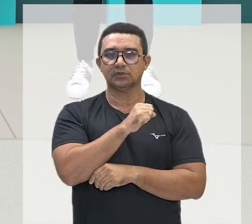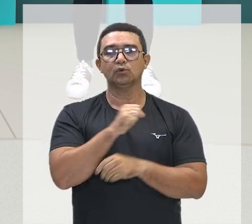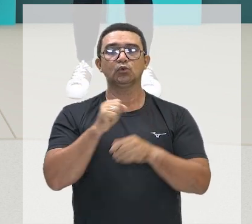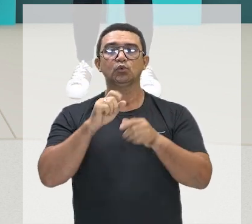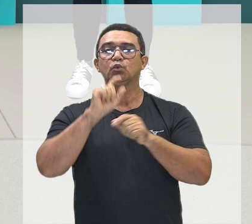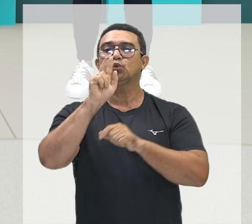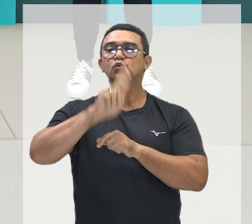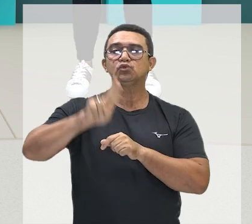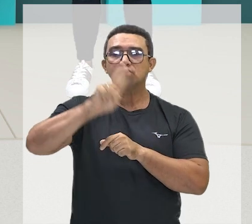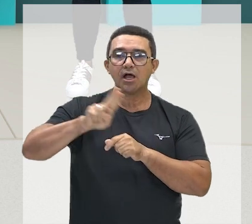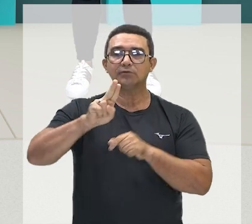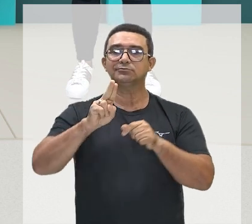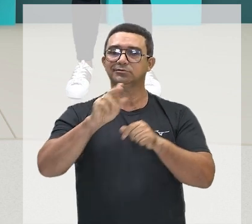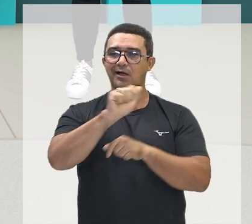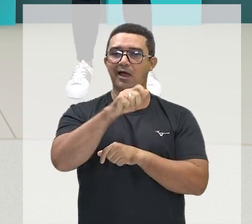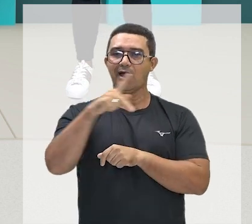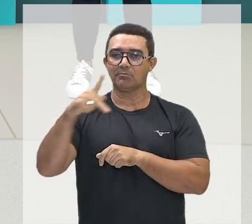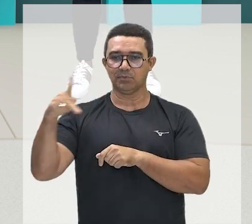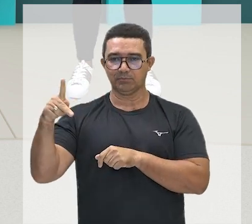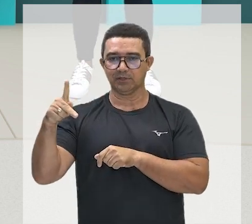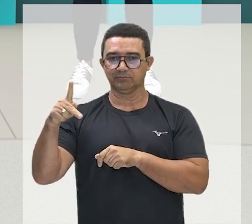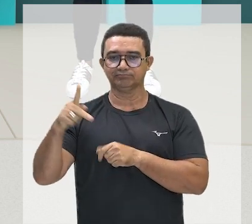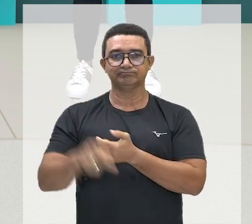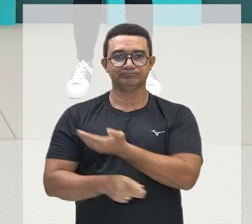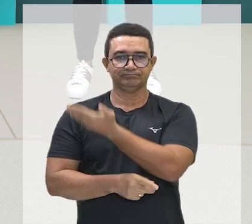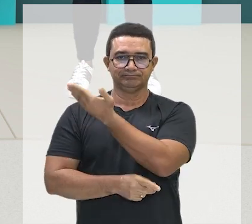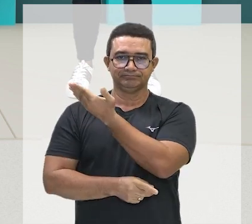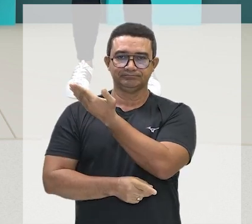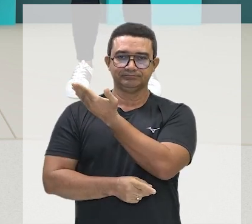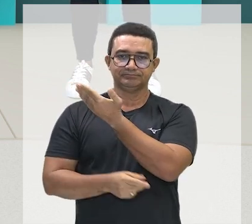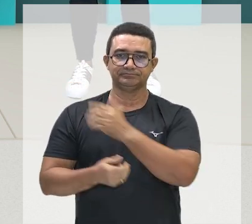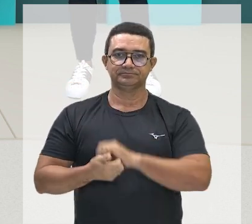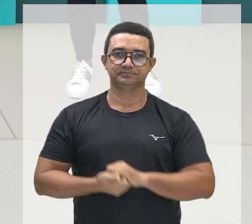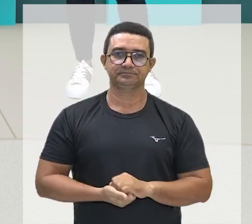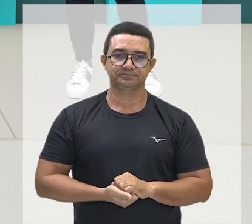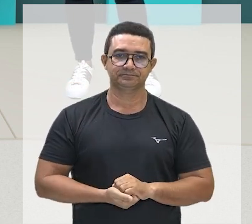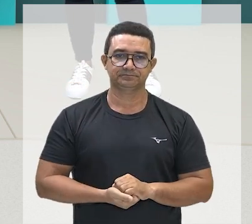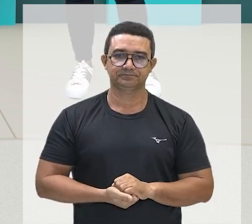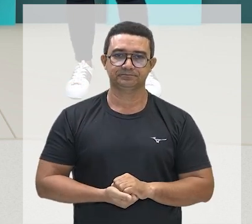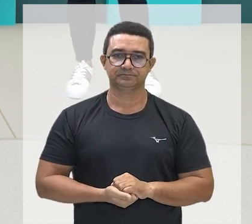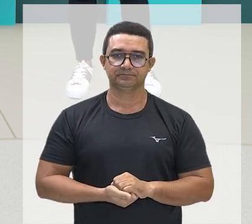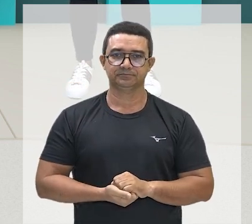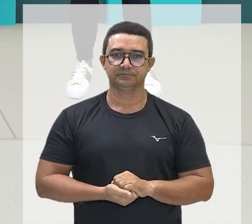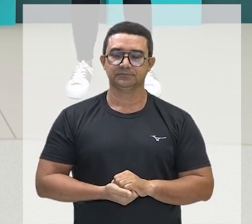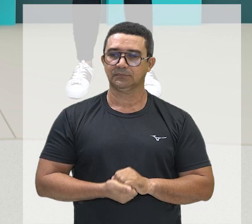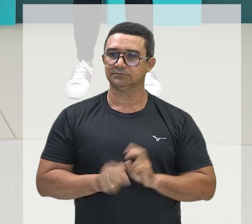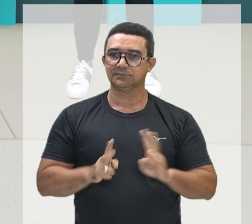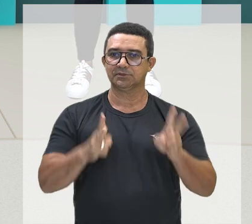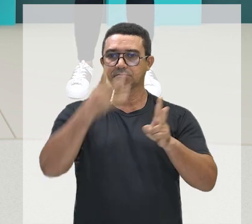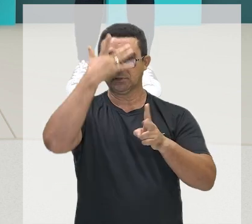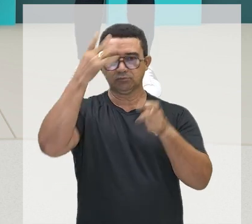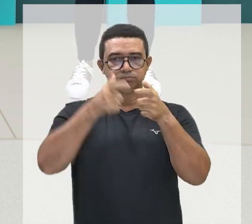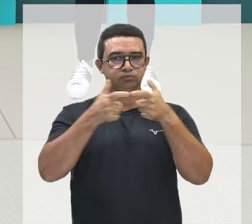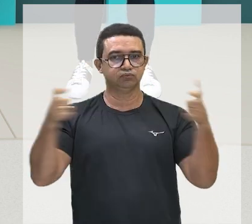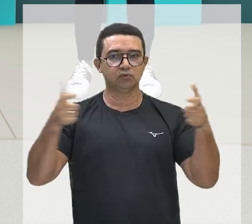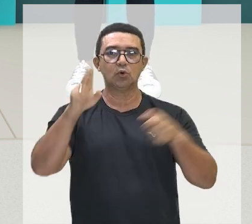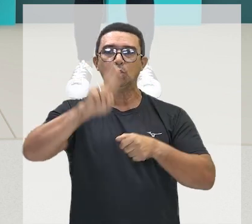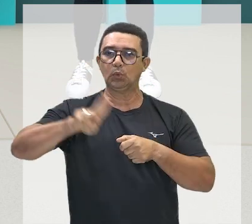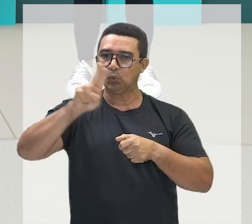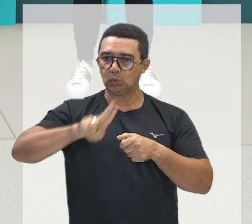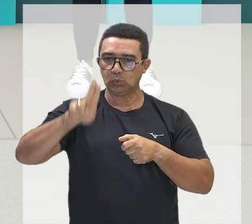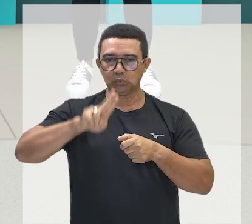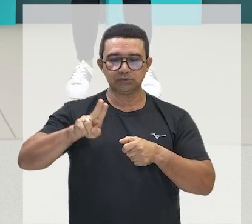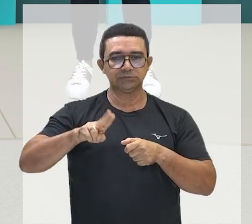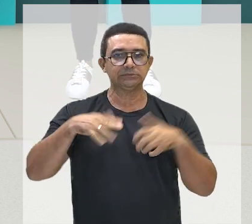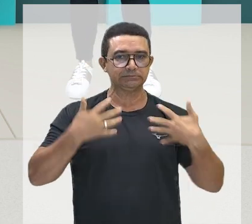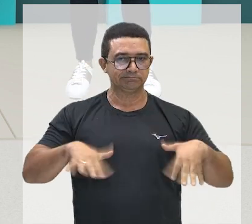são utilizados aí pela grande massa diariamente, 24 horas por dia. Também são tipos aí